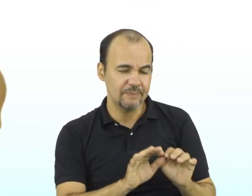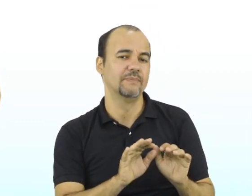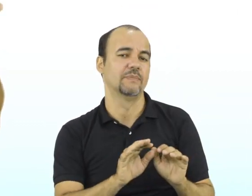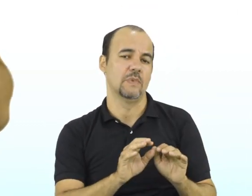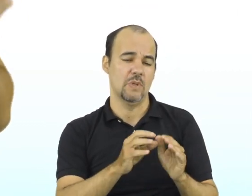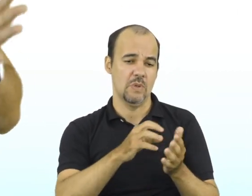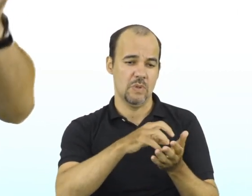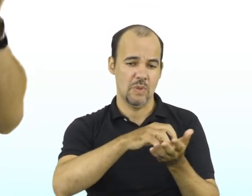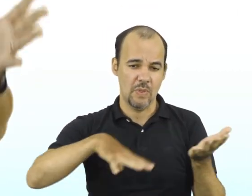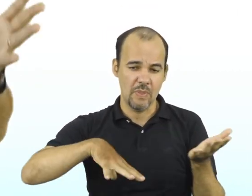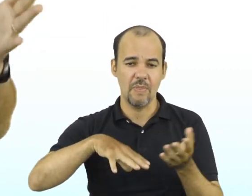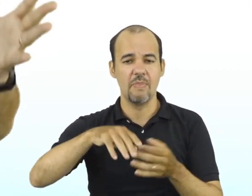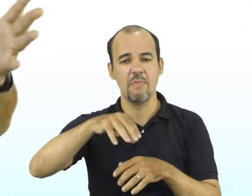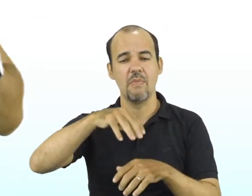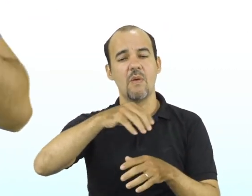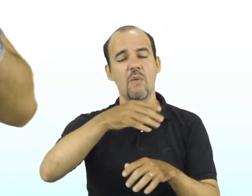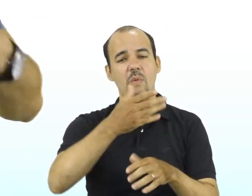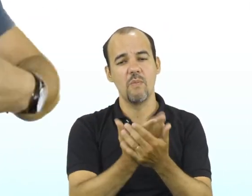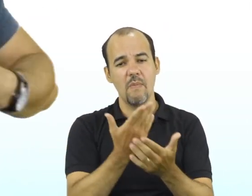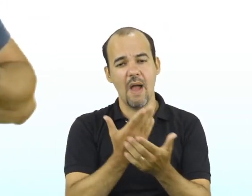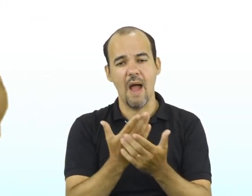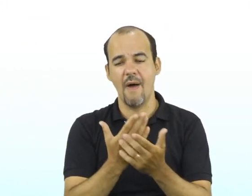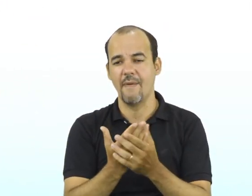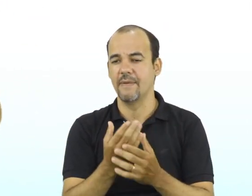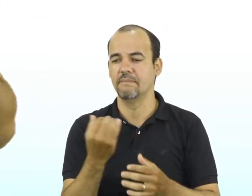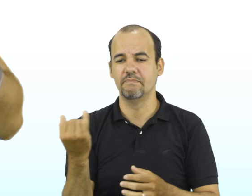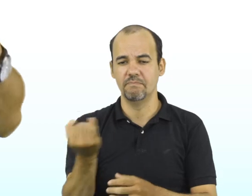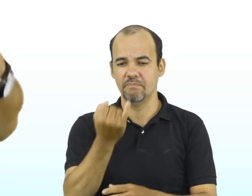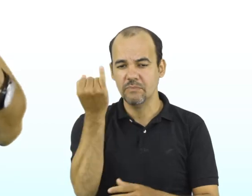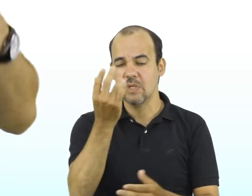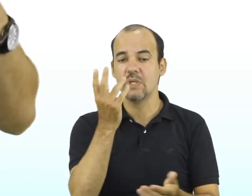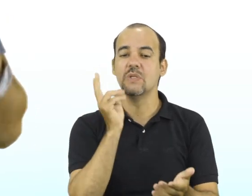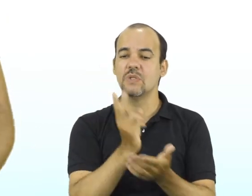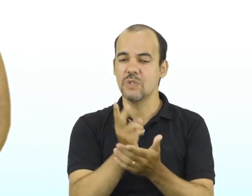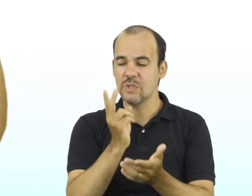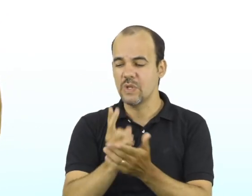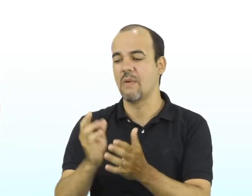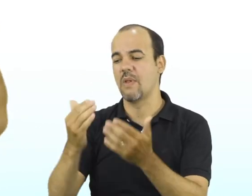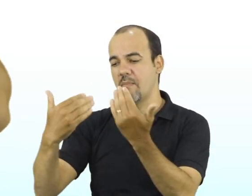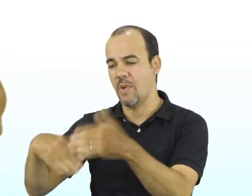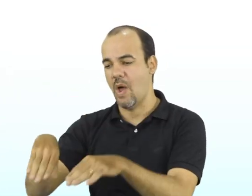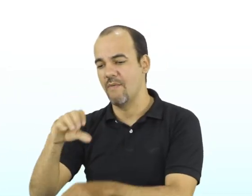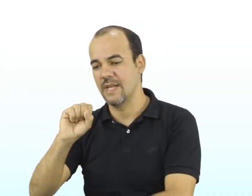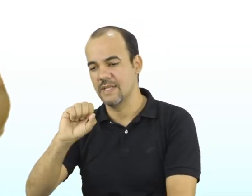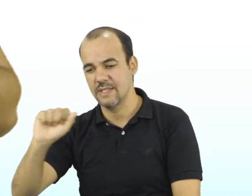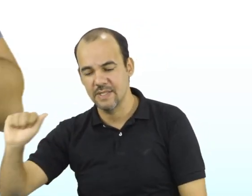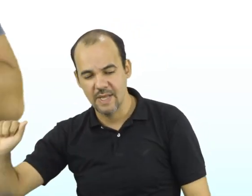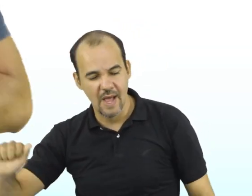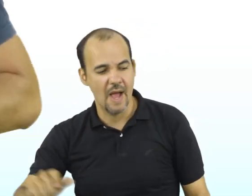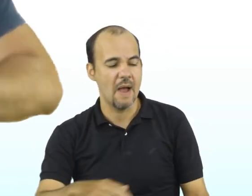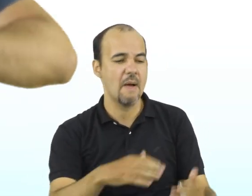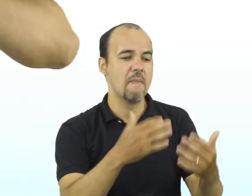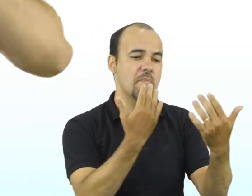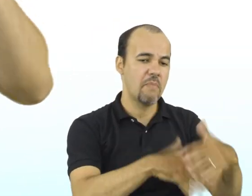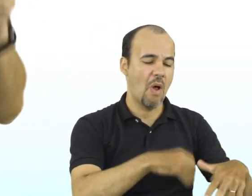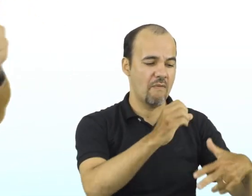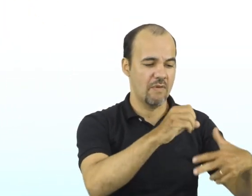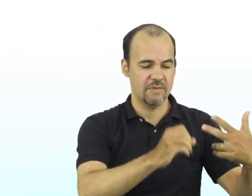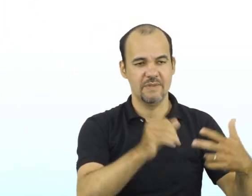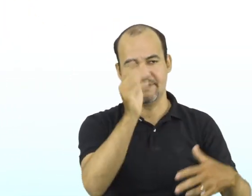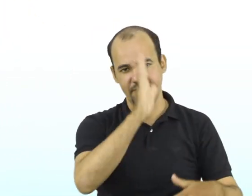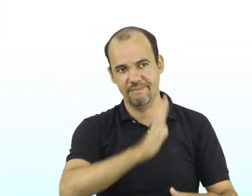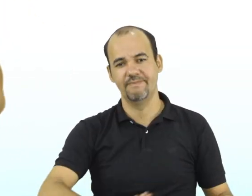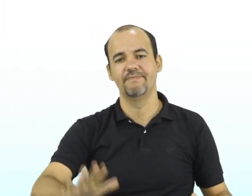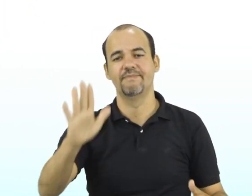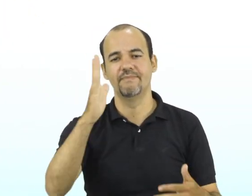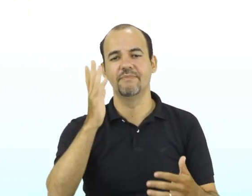não vai deixar de cair, tá? Sempre está presente nas principais provas de vestibulares aqui de Pernambuco e do